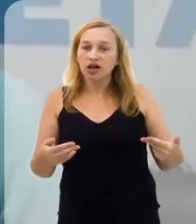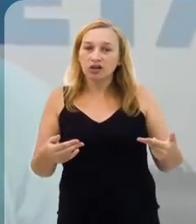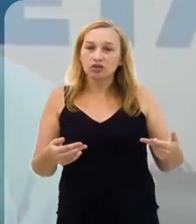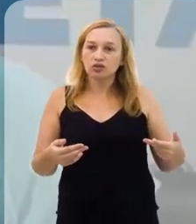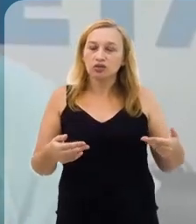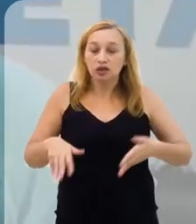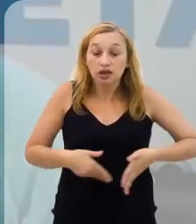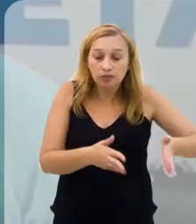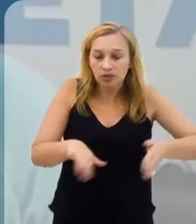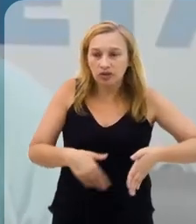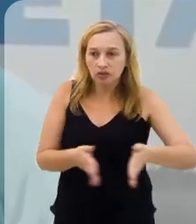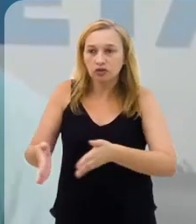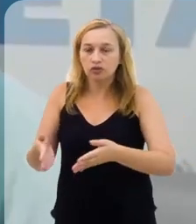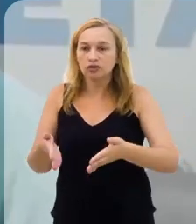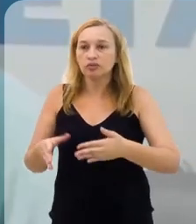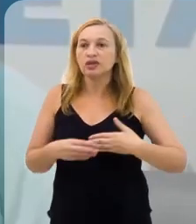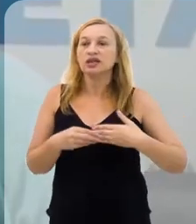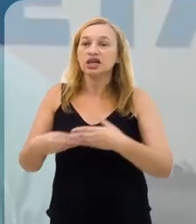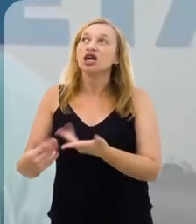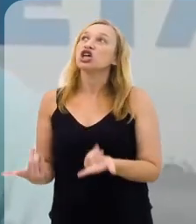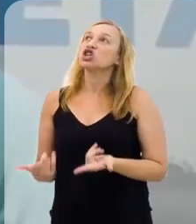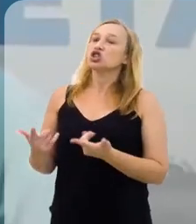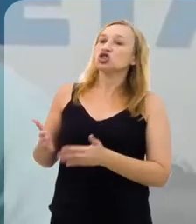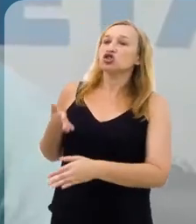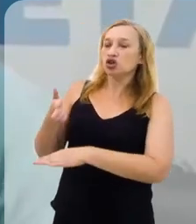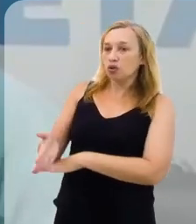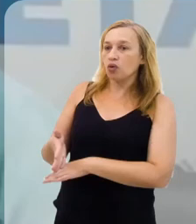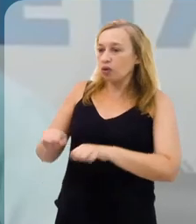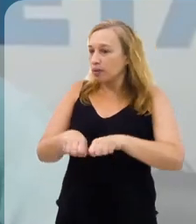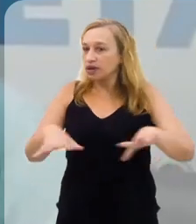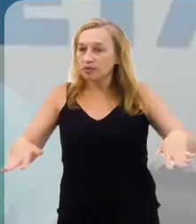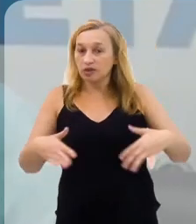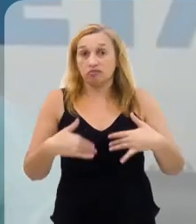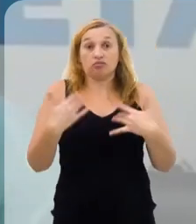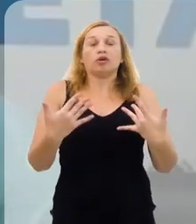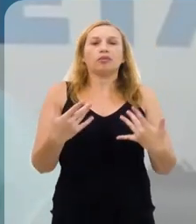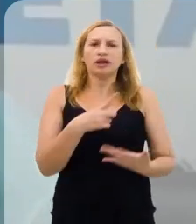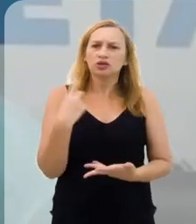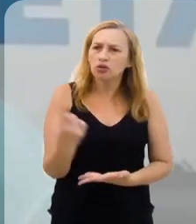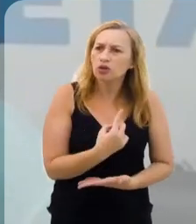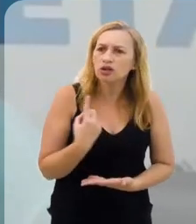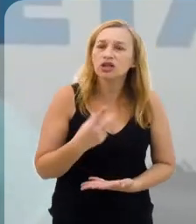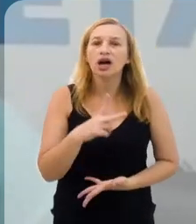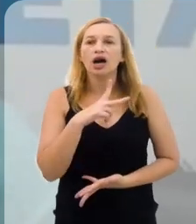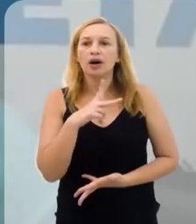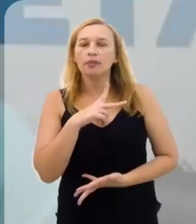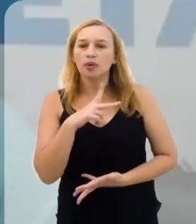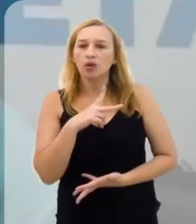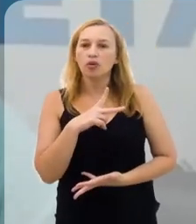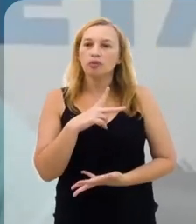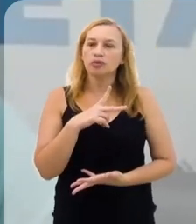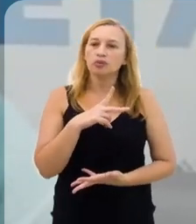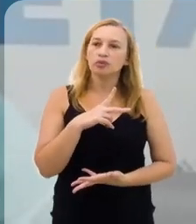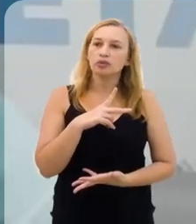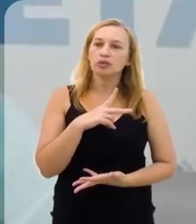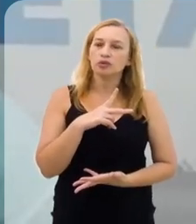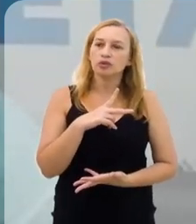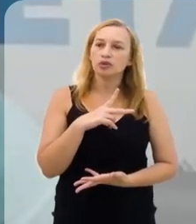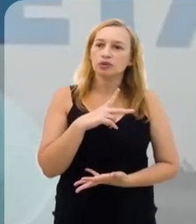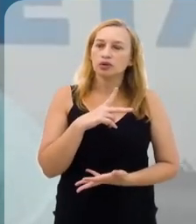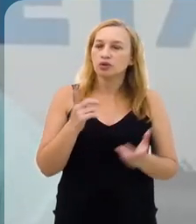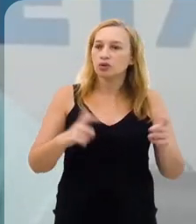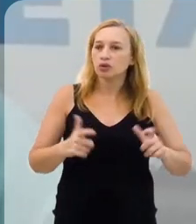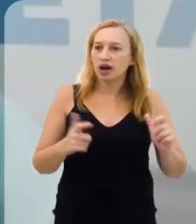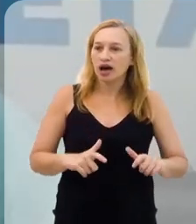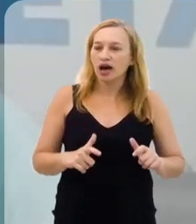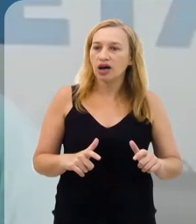uma única frente de comercialização, digamos assim. Veio a pandemia, foi um choque para todos nós, né? A própria,